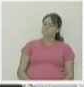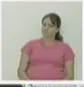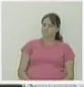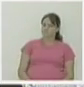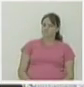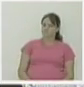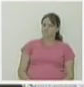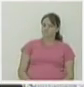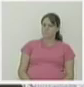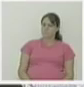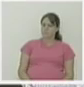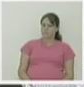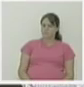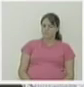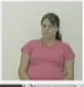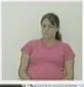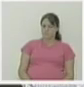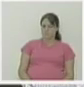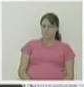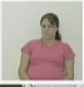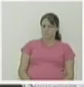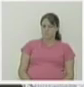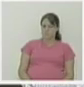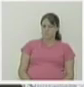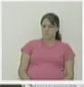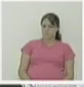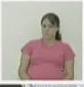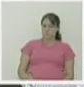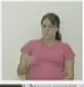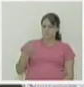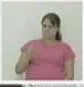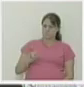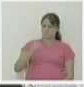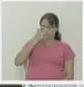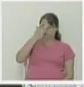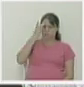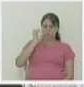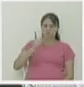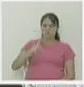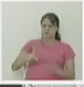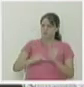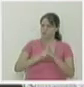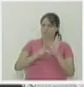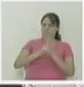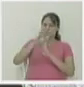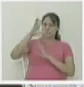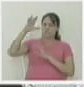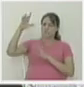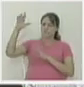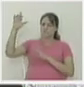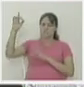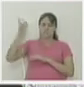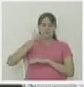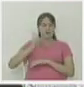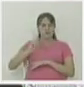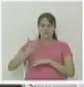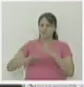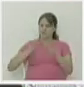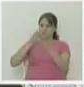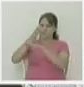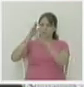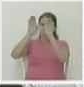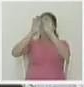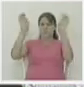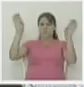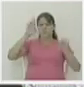se alguém não nascer do alto, não poderá ver o reino de Deus.